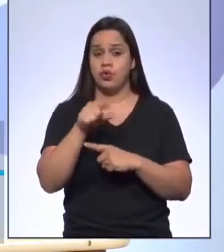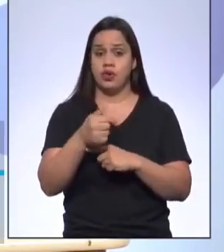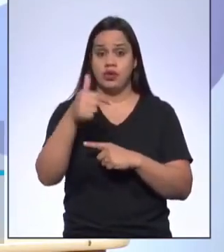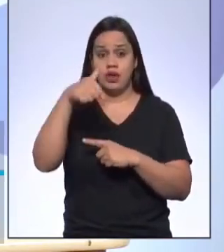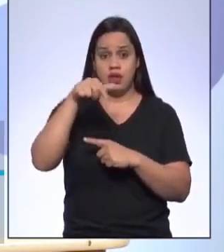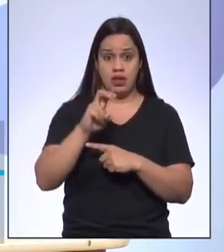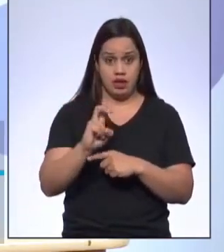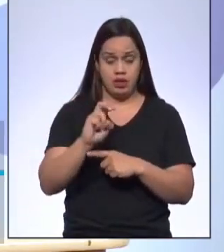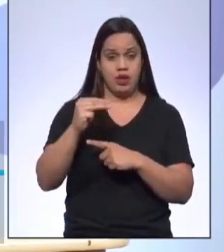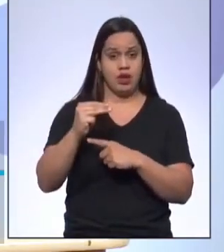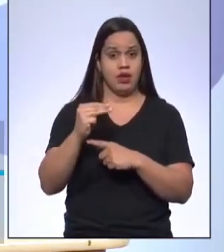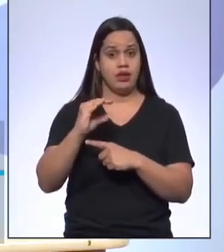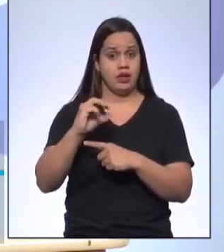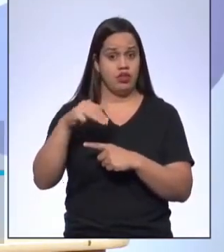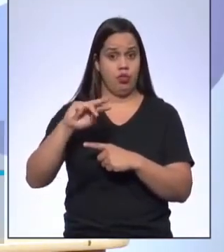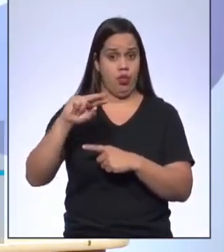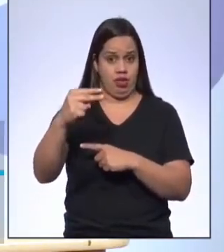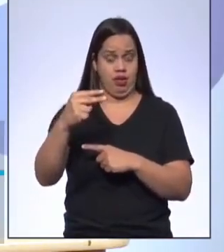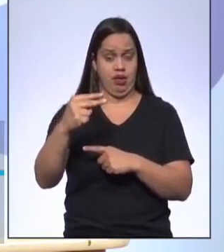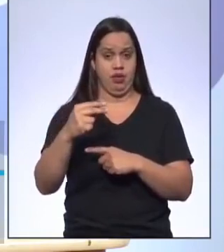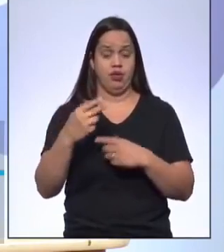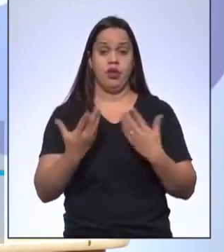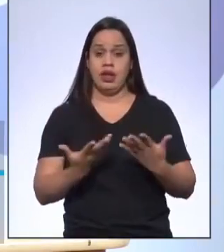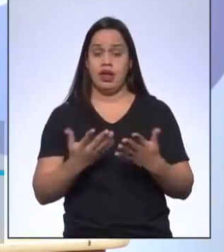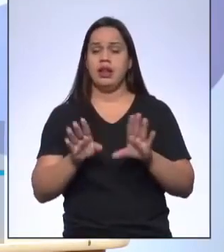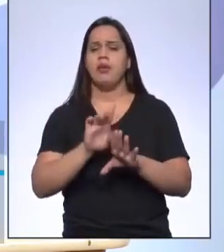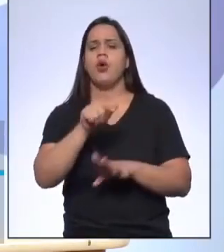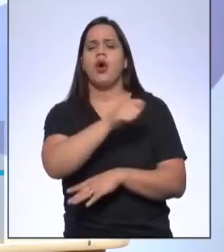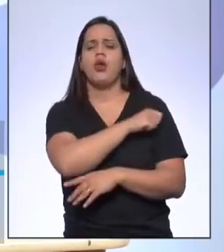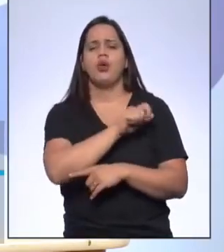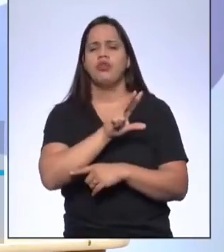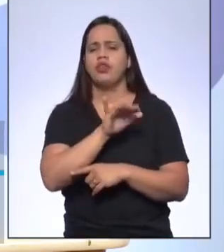168,75 centímetros ao quadrado. Victor Hugo,